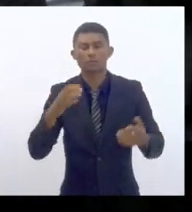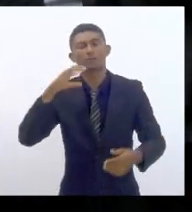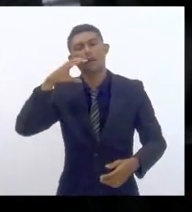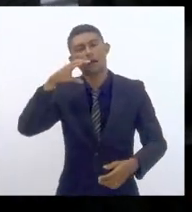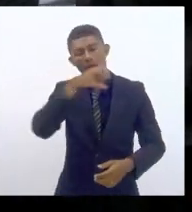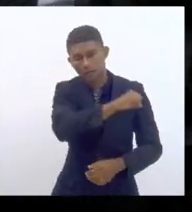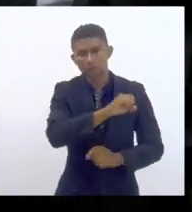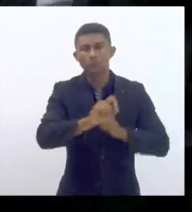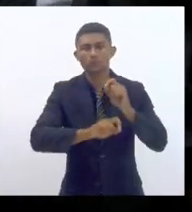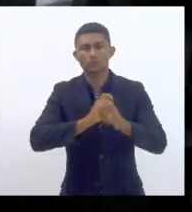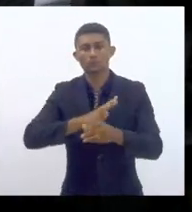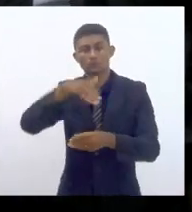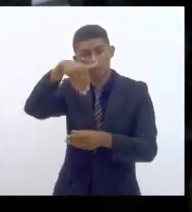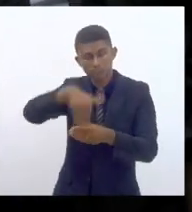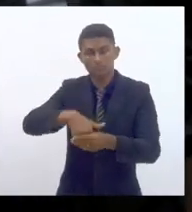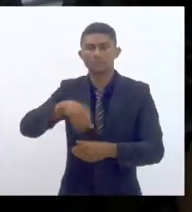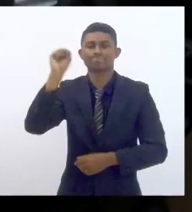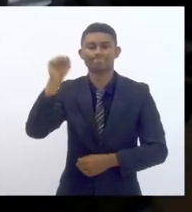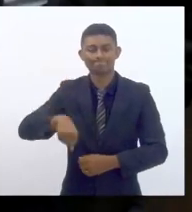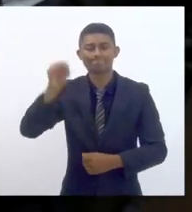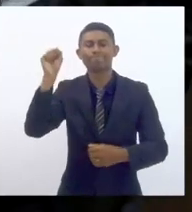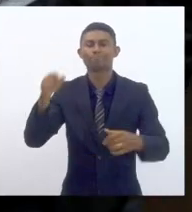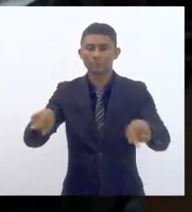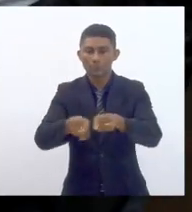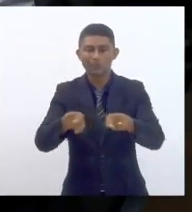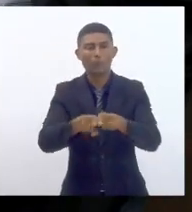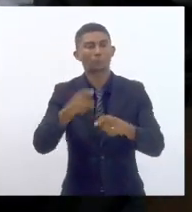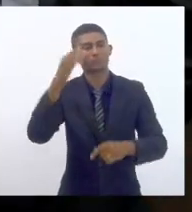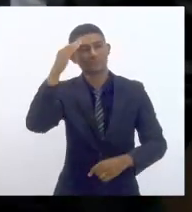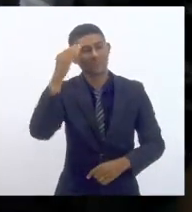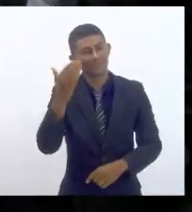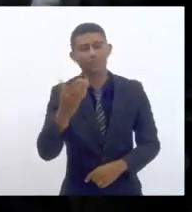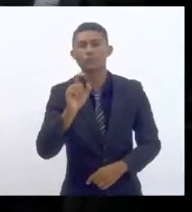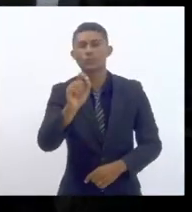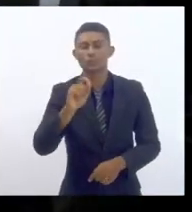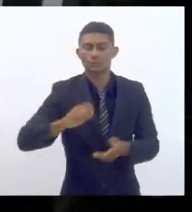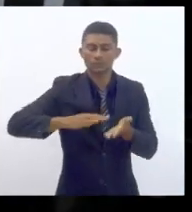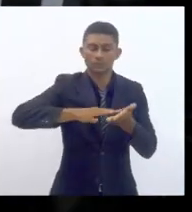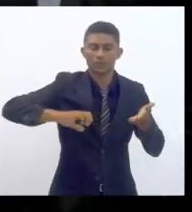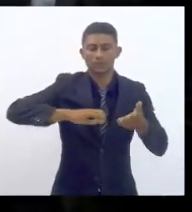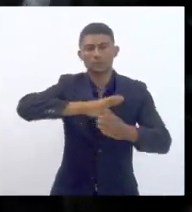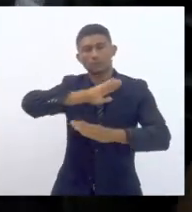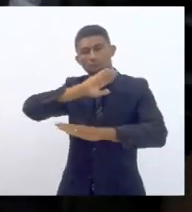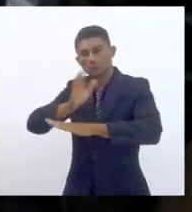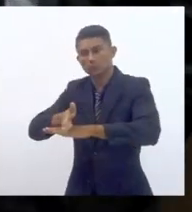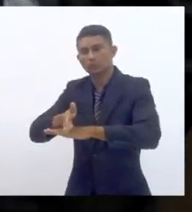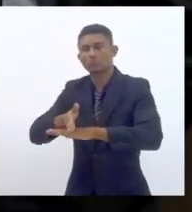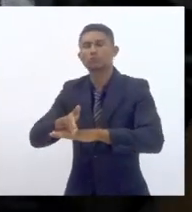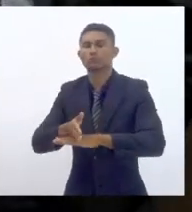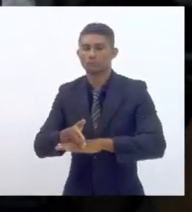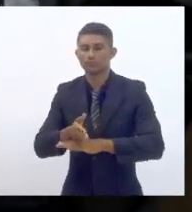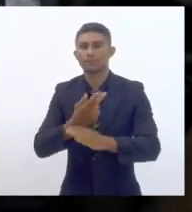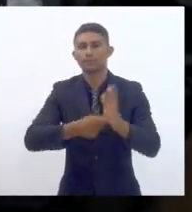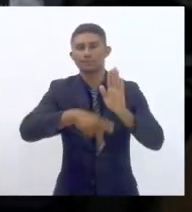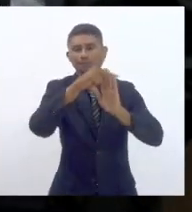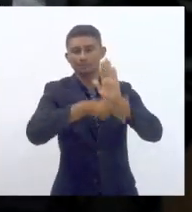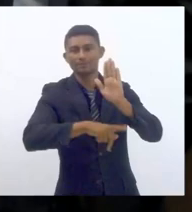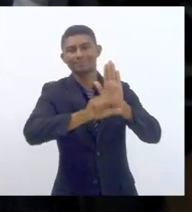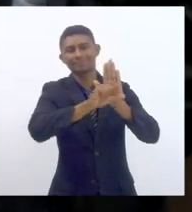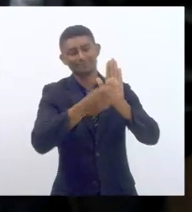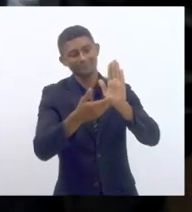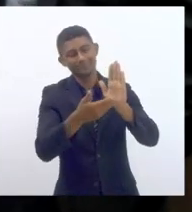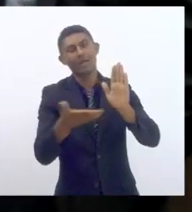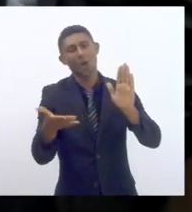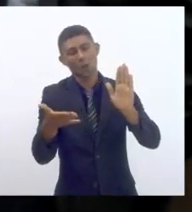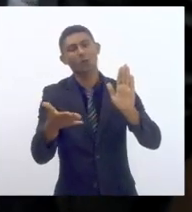sim, obviamente, e o meu agradecimento à derrubada do veto do nosso projeto, que agora vira